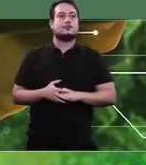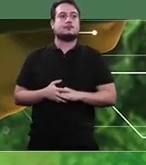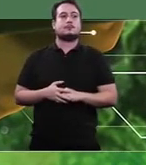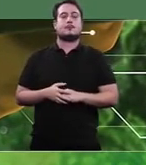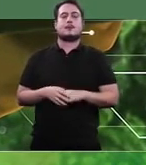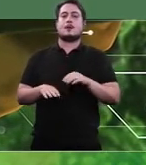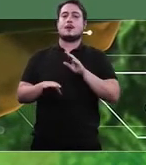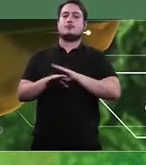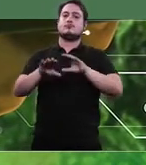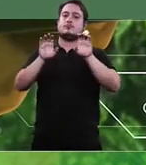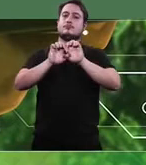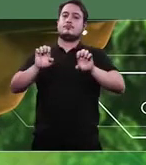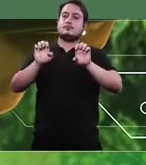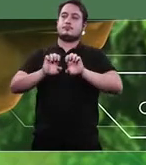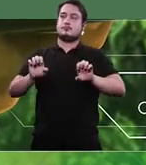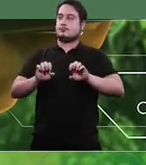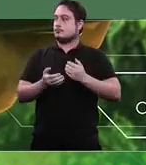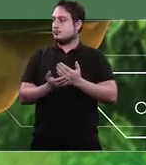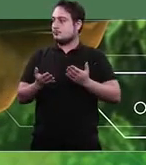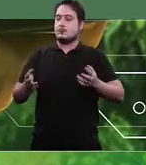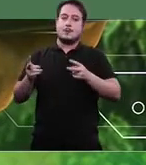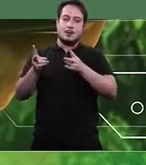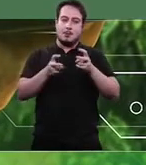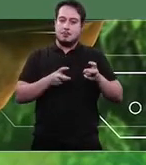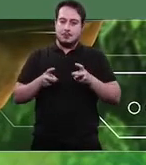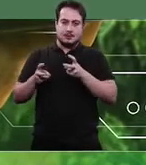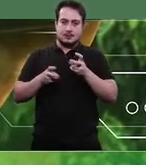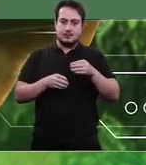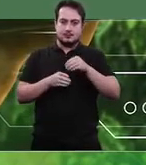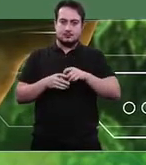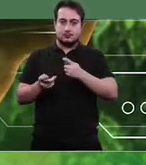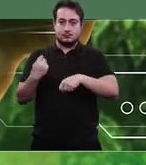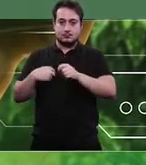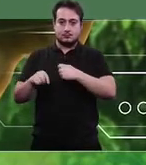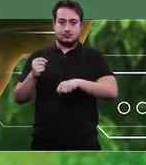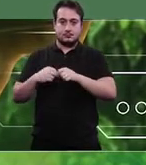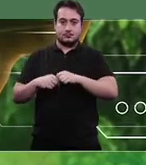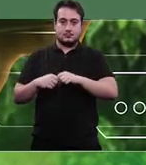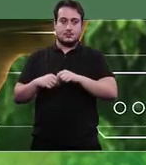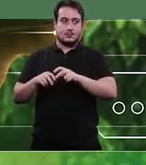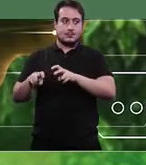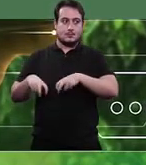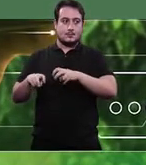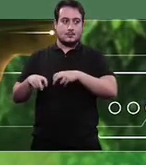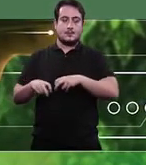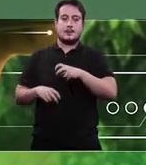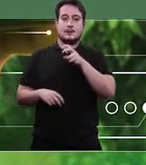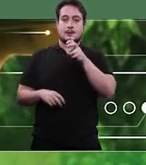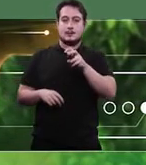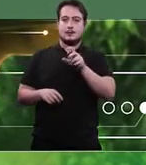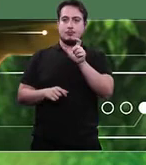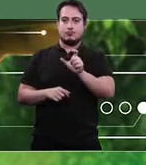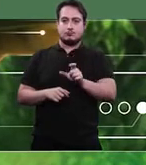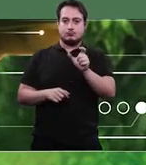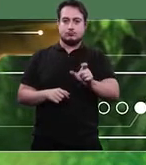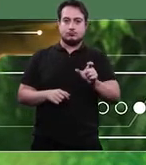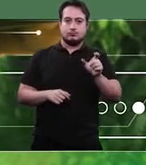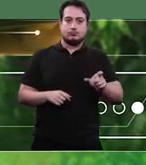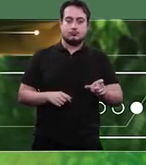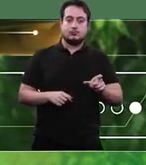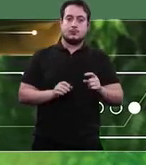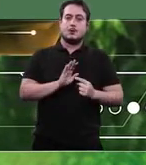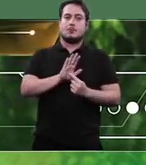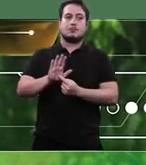Nessa estrutura, a gente percebe, nas exportações do agronegócio, que 5 produtos correspondem